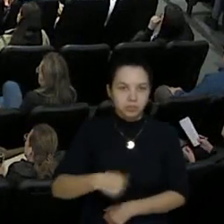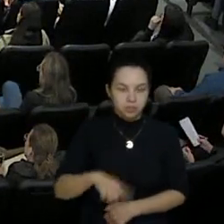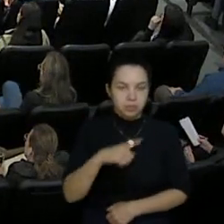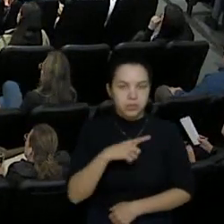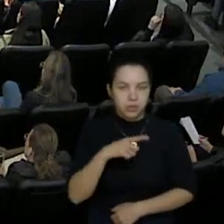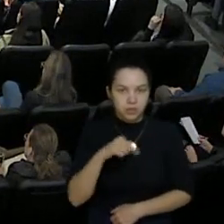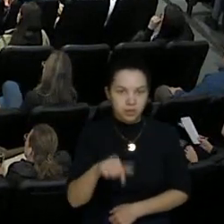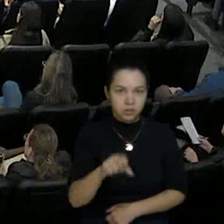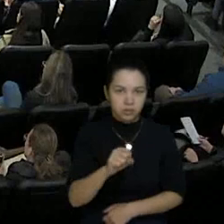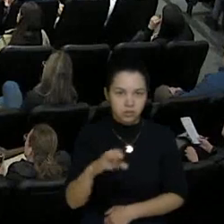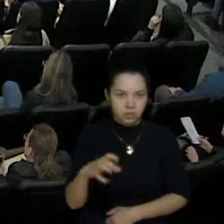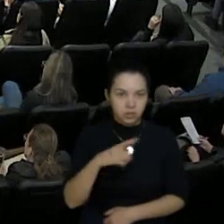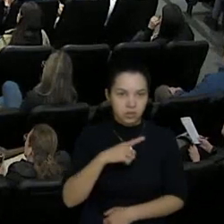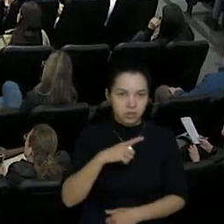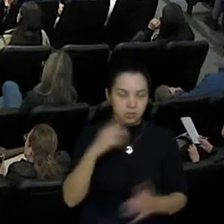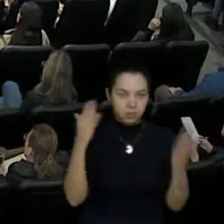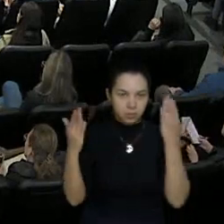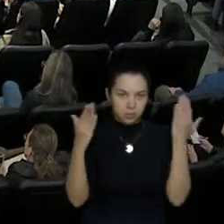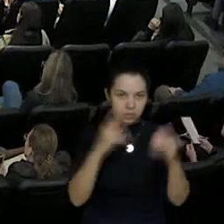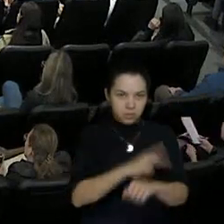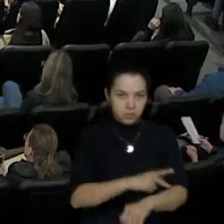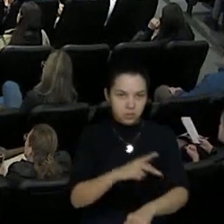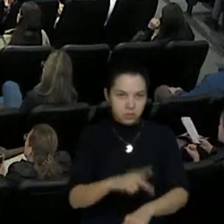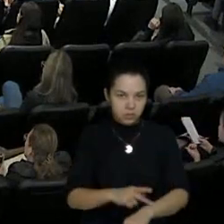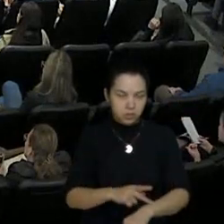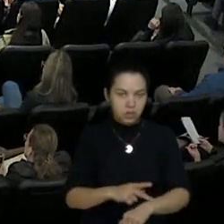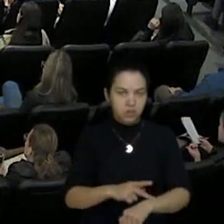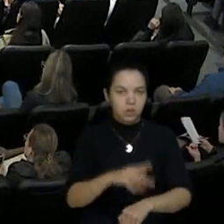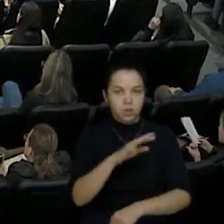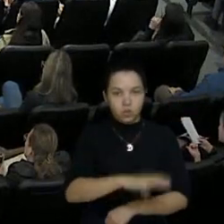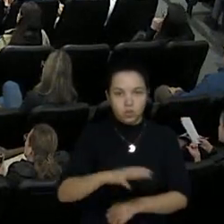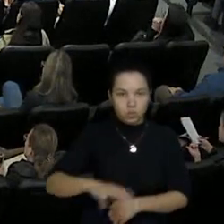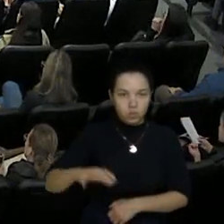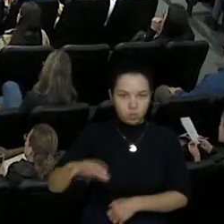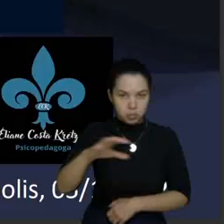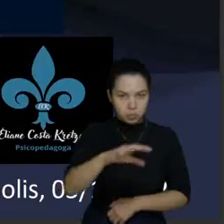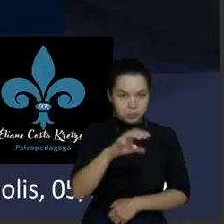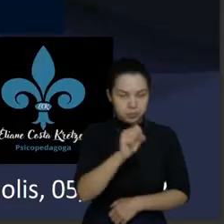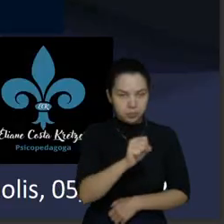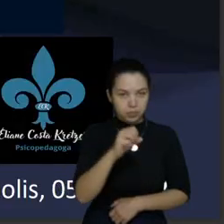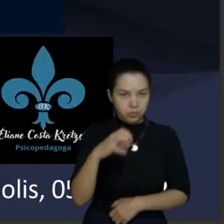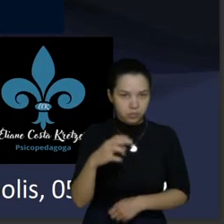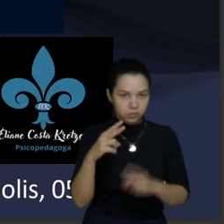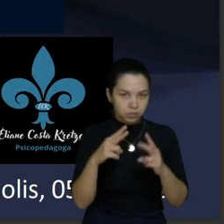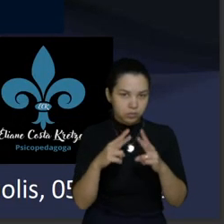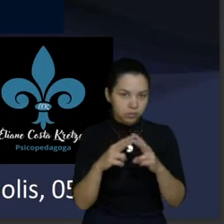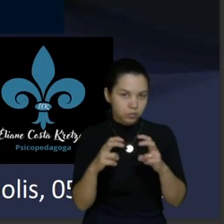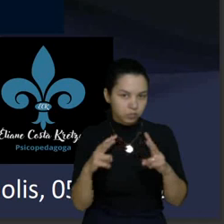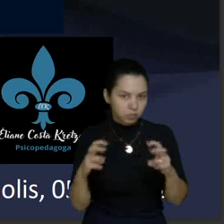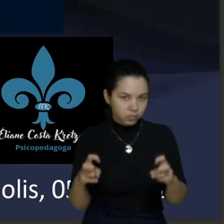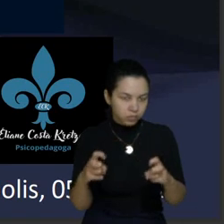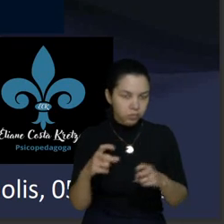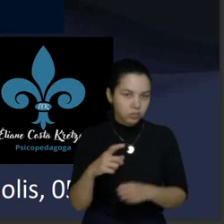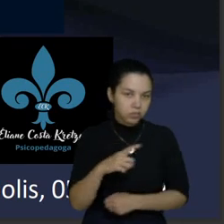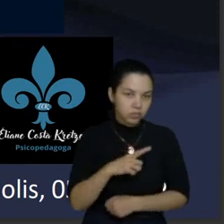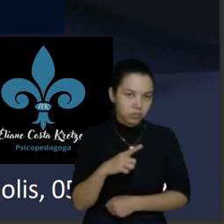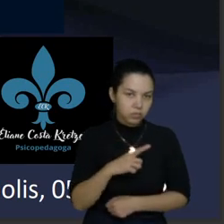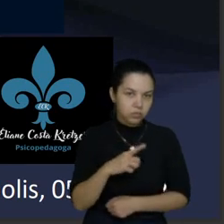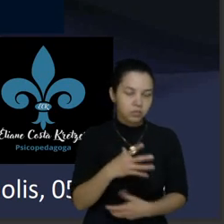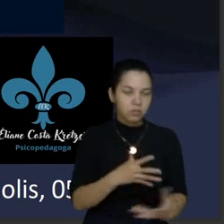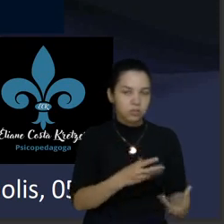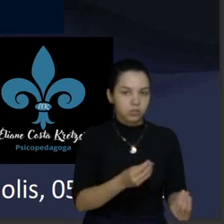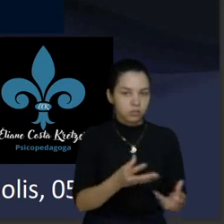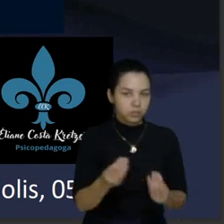nós temos psicopedagogos em toda Santa Catarina aqui em Florianópolis nós temos vários